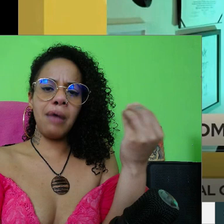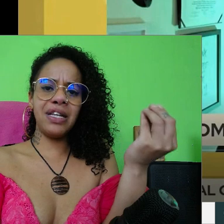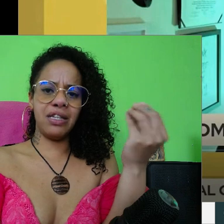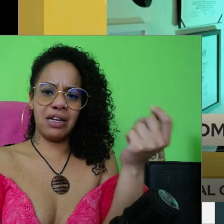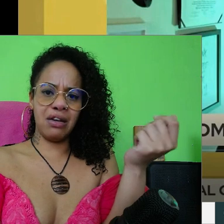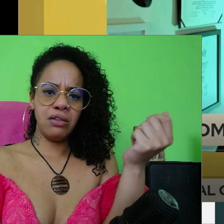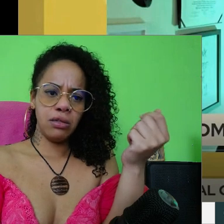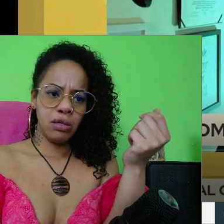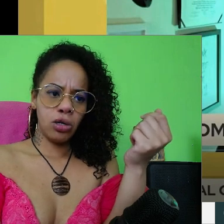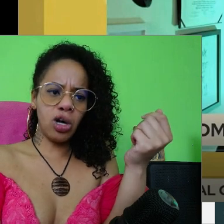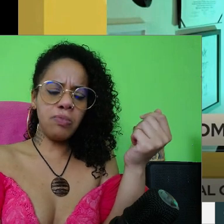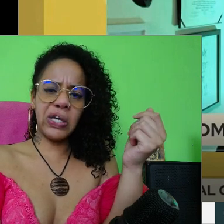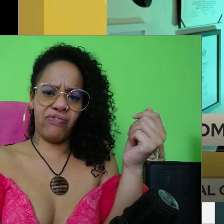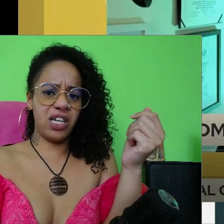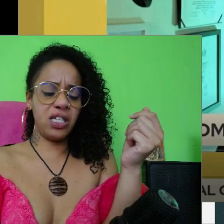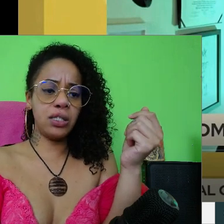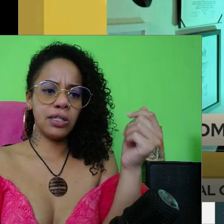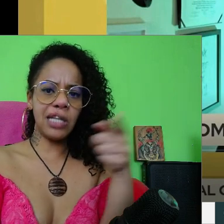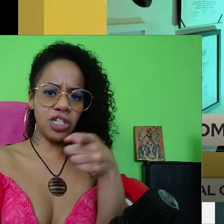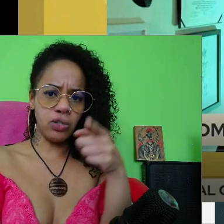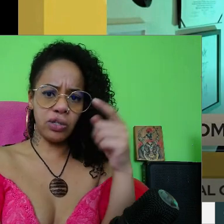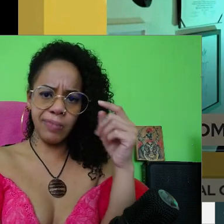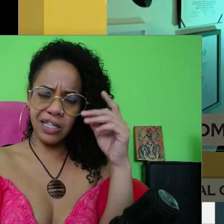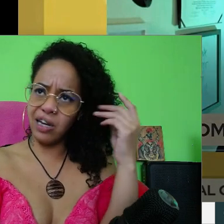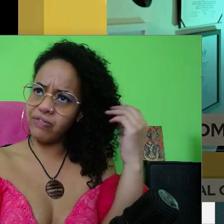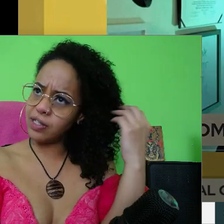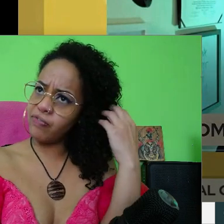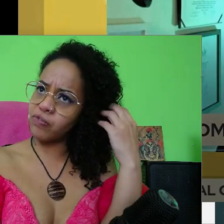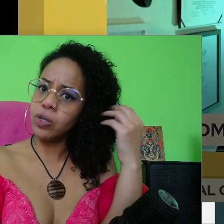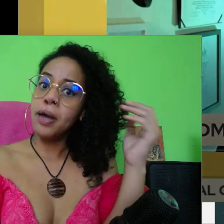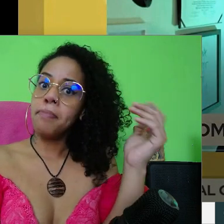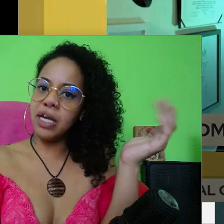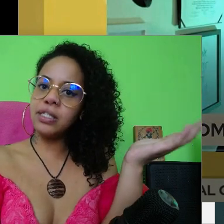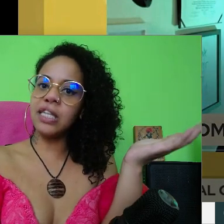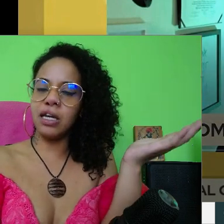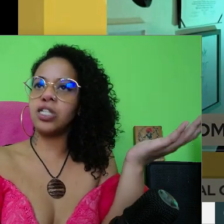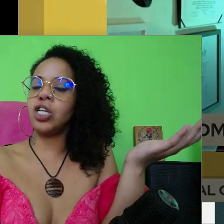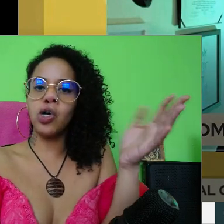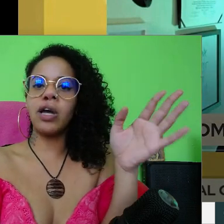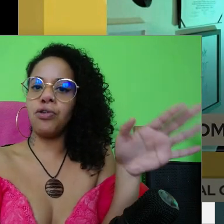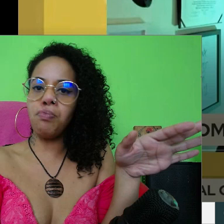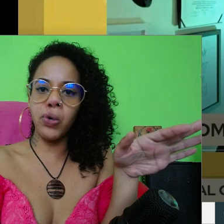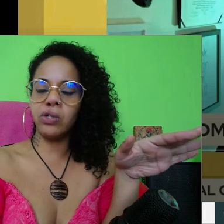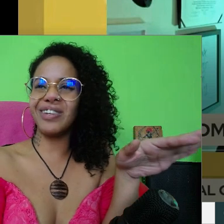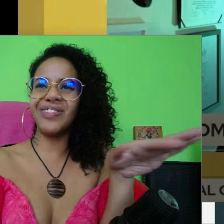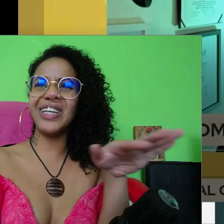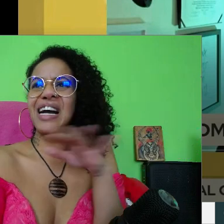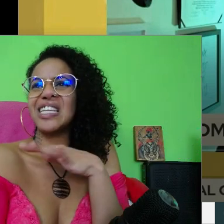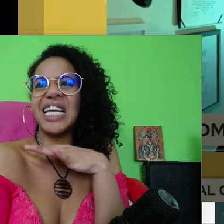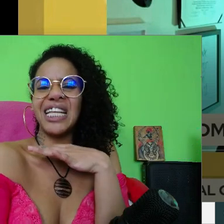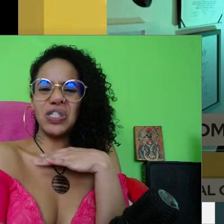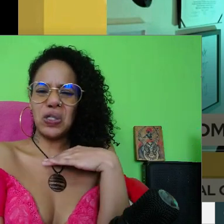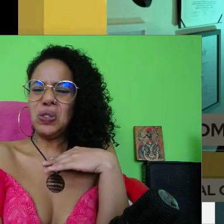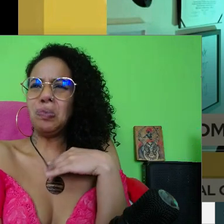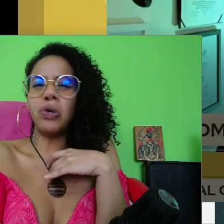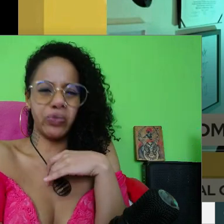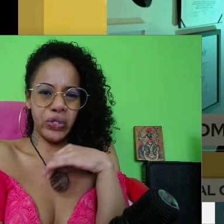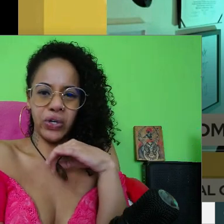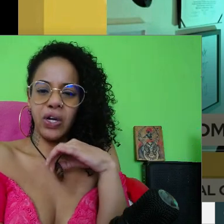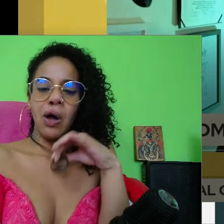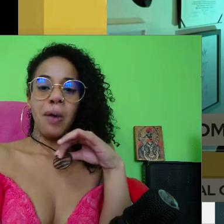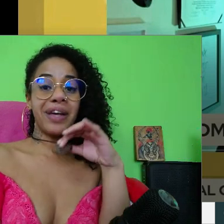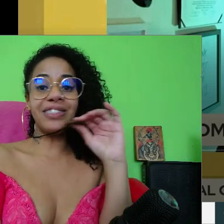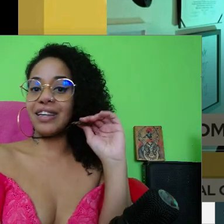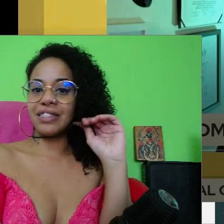a me diga como que faz deixa nos comentários fazendo favor me ensina gente que eu quero muito eu quero dar carteirada em todo